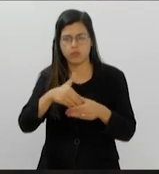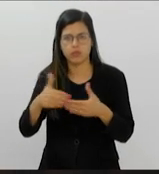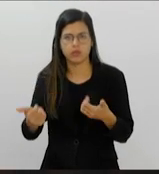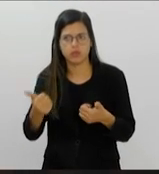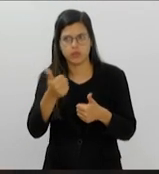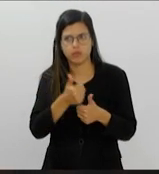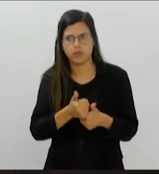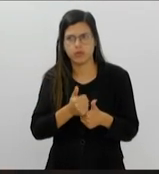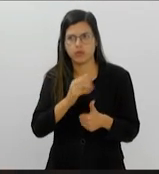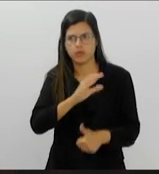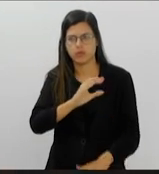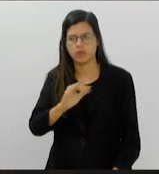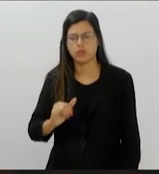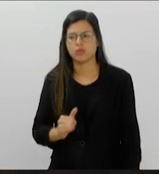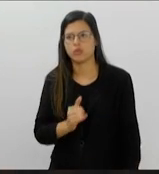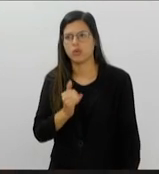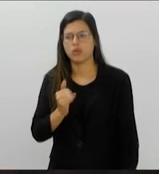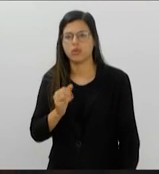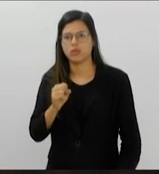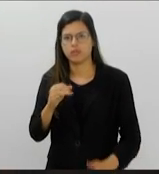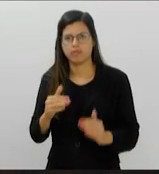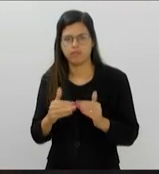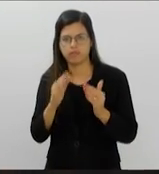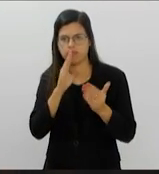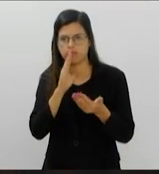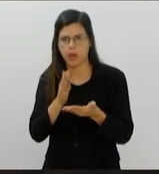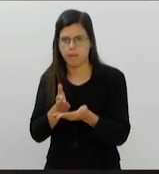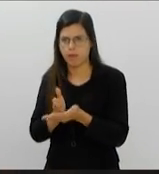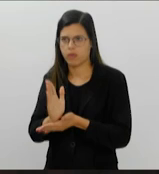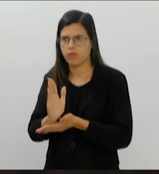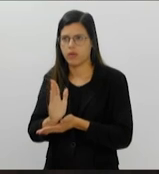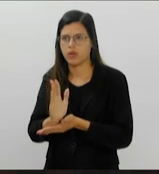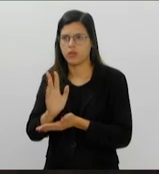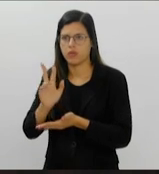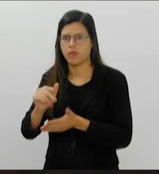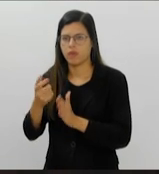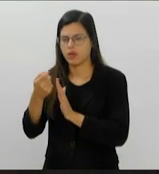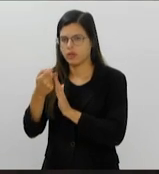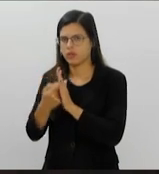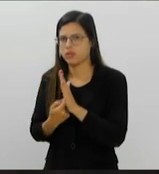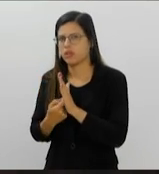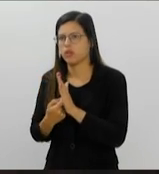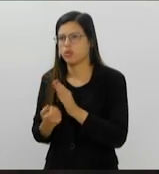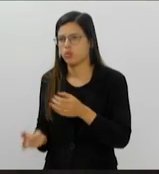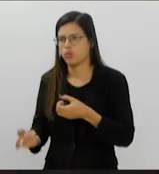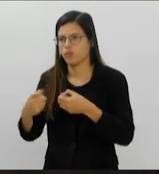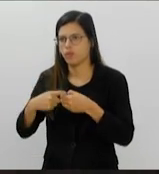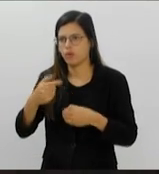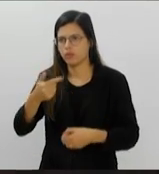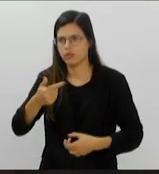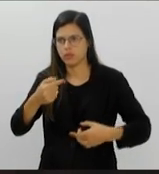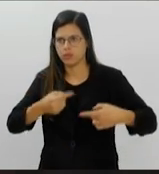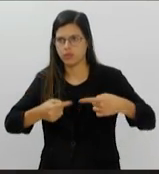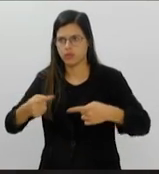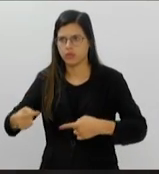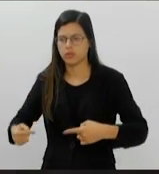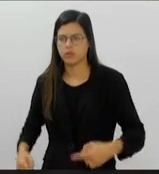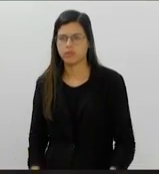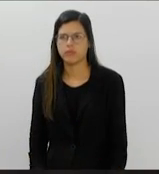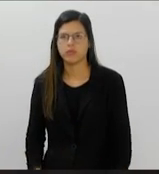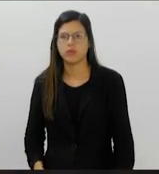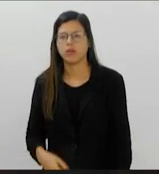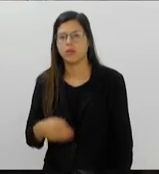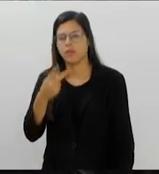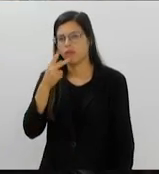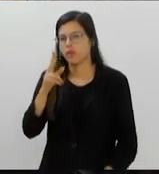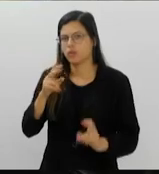da CCJ. Senhores que aprovam, permaneçam como estão. Aprovado, vai a redação do vencido para a segunda discussão. Para a declaração. Deputado